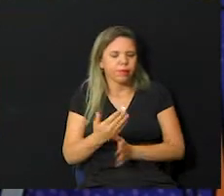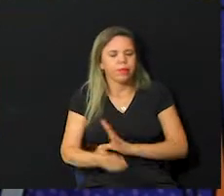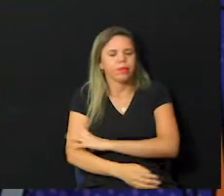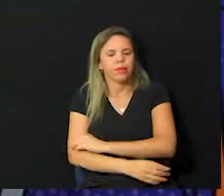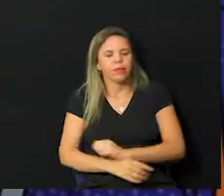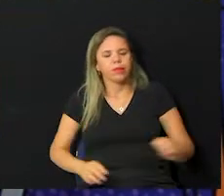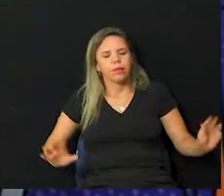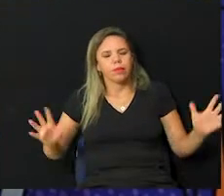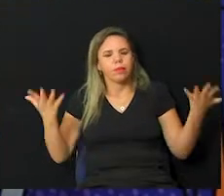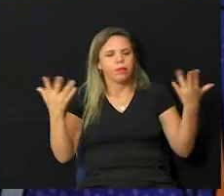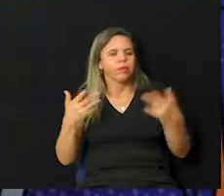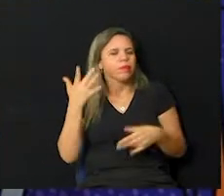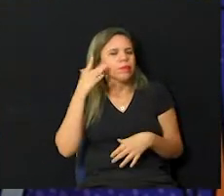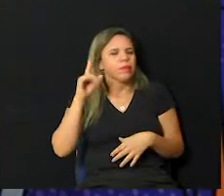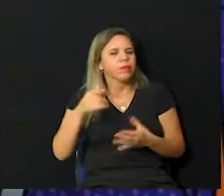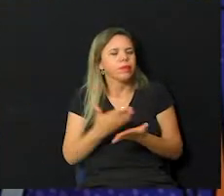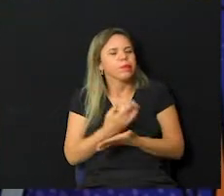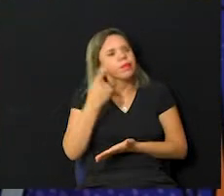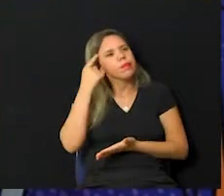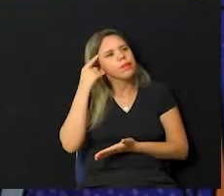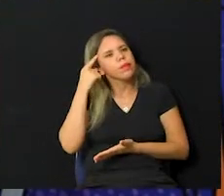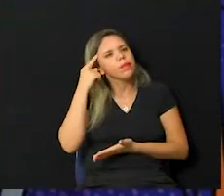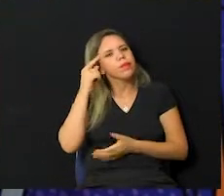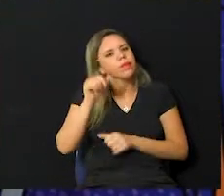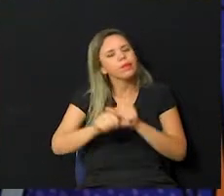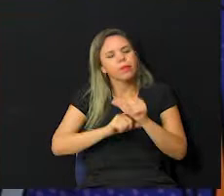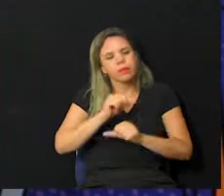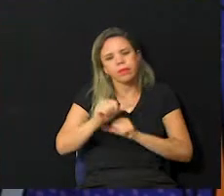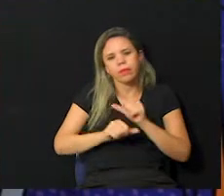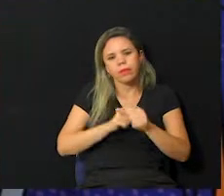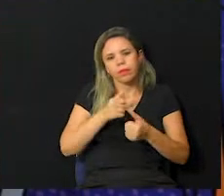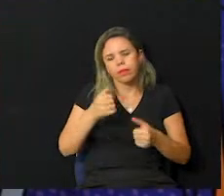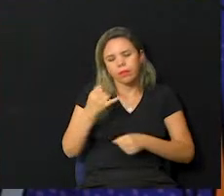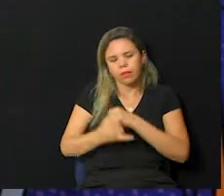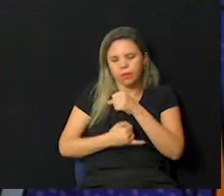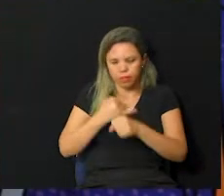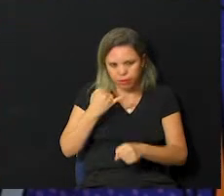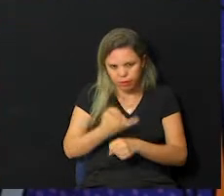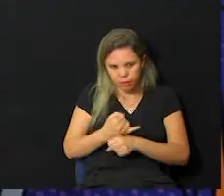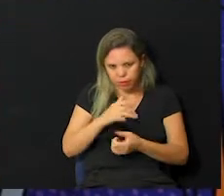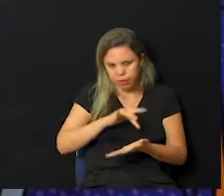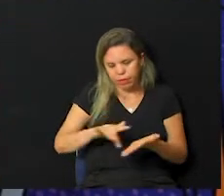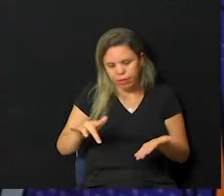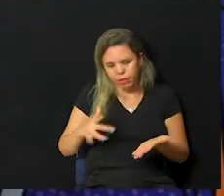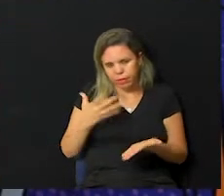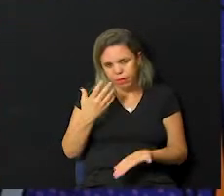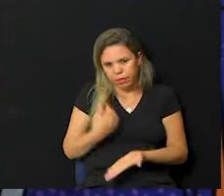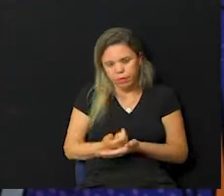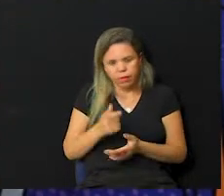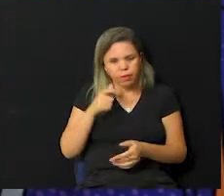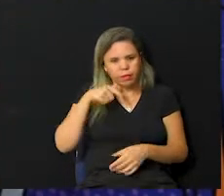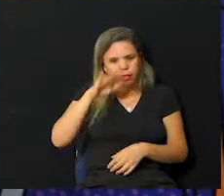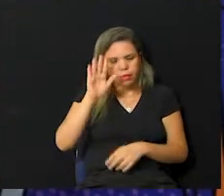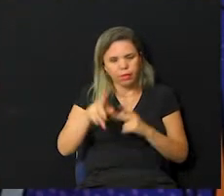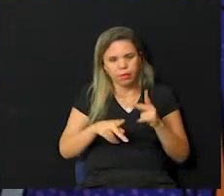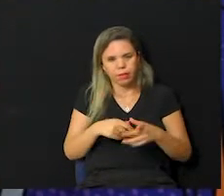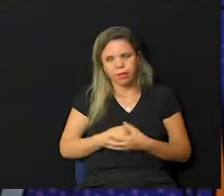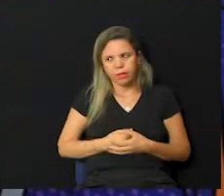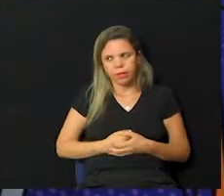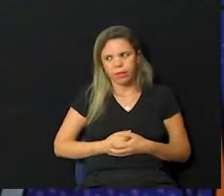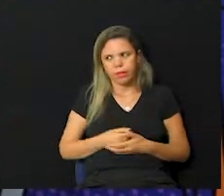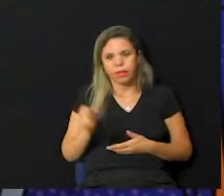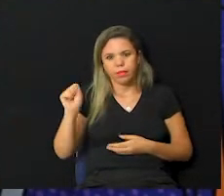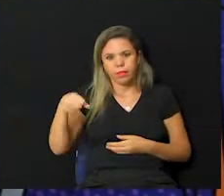livro, fazer eventos. Você pensa em transformá-lo em várias plataformas, né, para alcançar mais